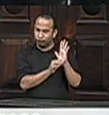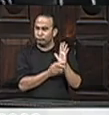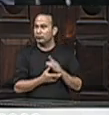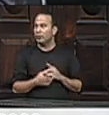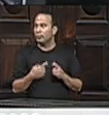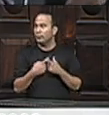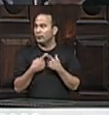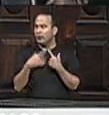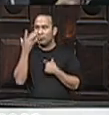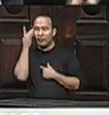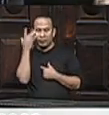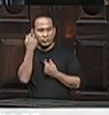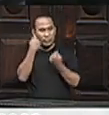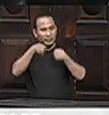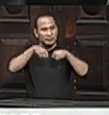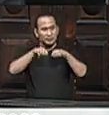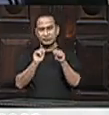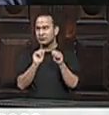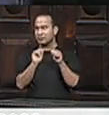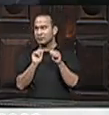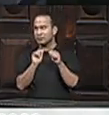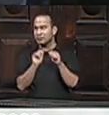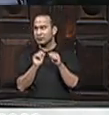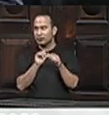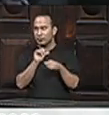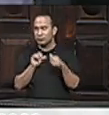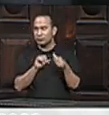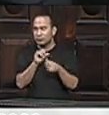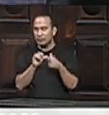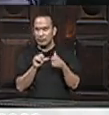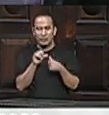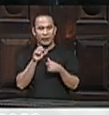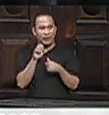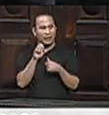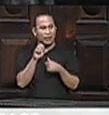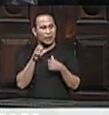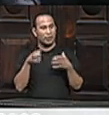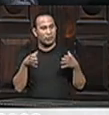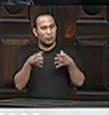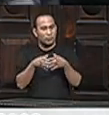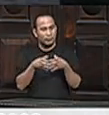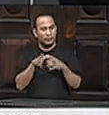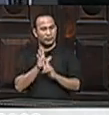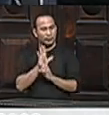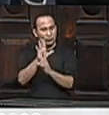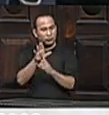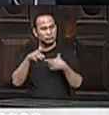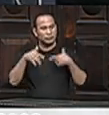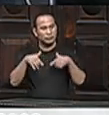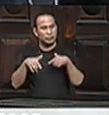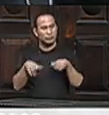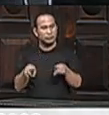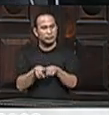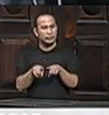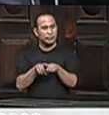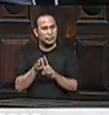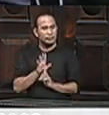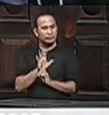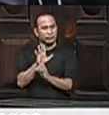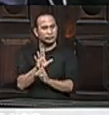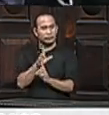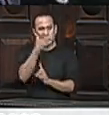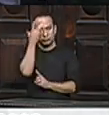nada demorado. Então, eu quero manter, fiz até uma emenda para retirar o projeto de pauta, mas no voto pela Comissão de Economia é contrário